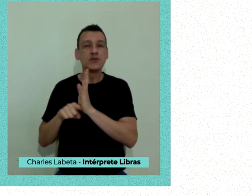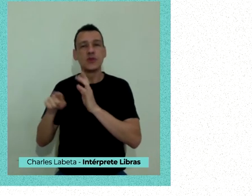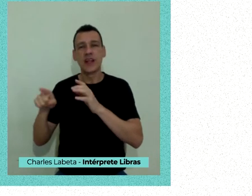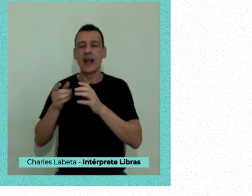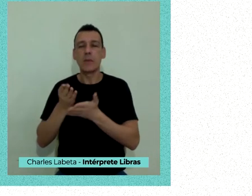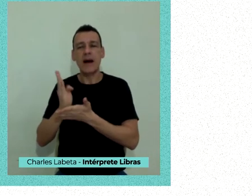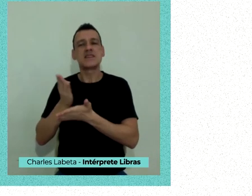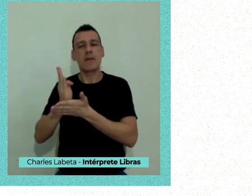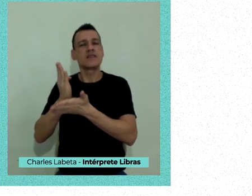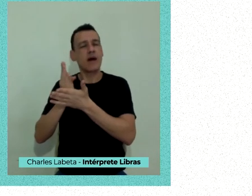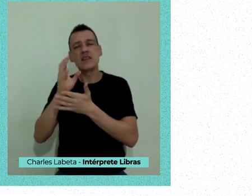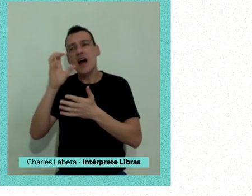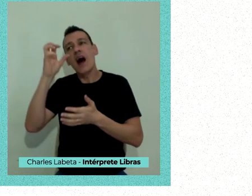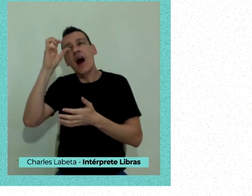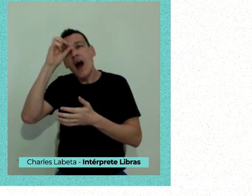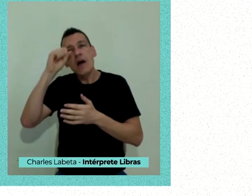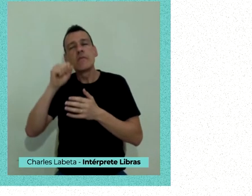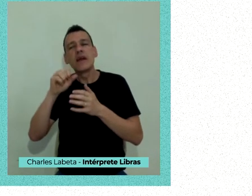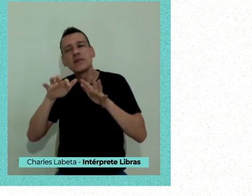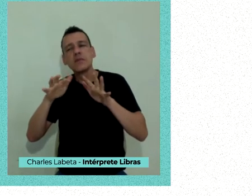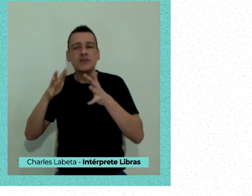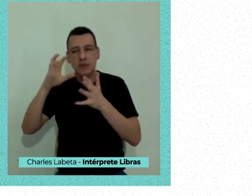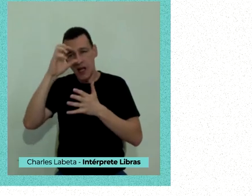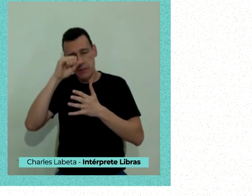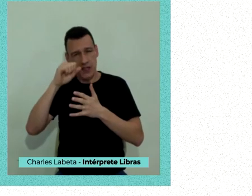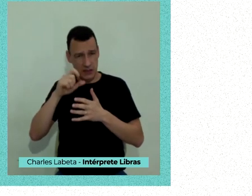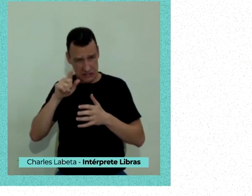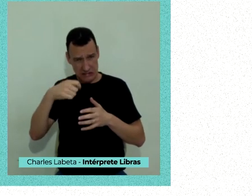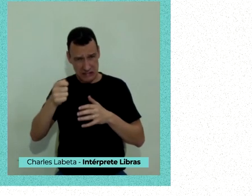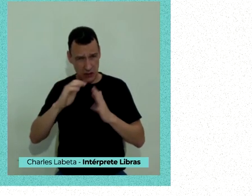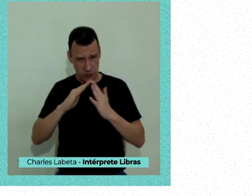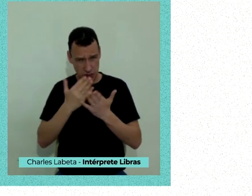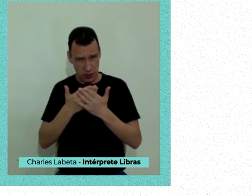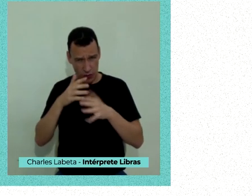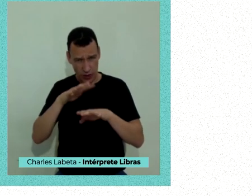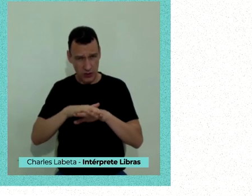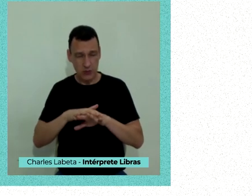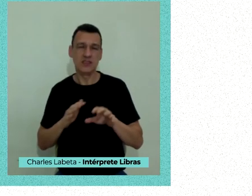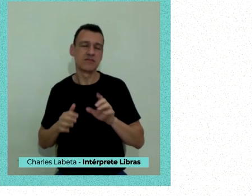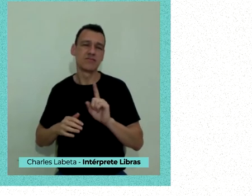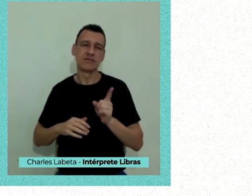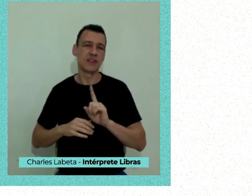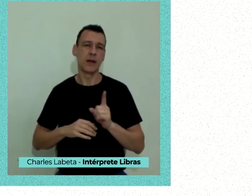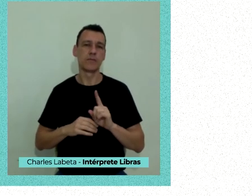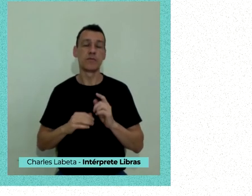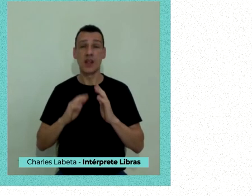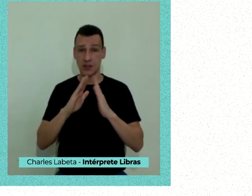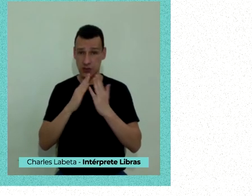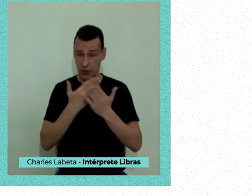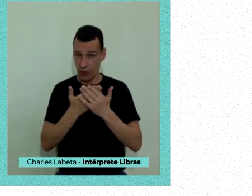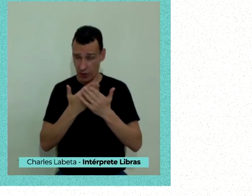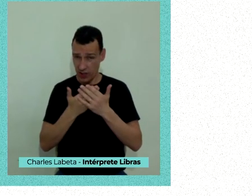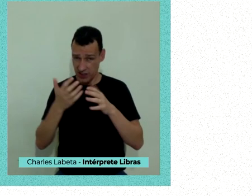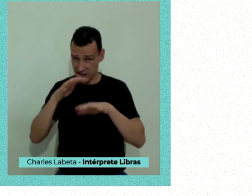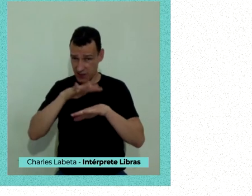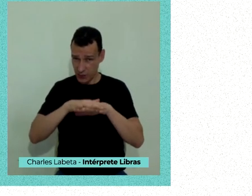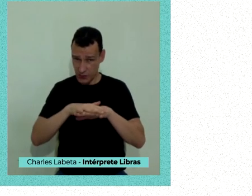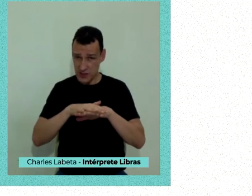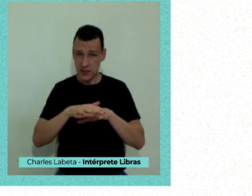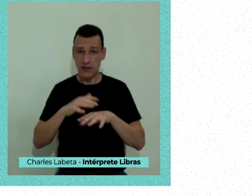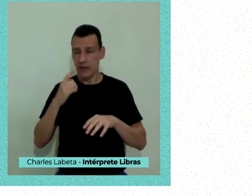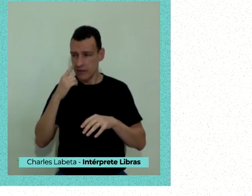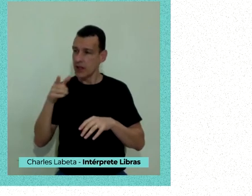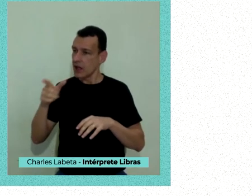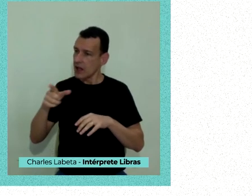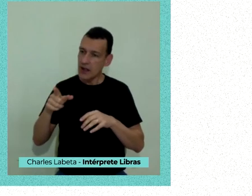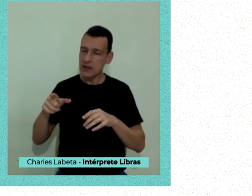Essa não é uma escola inclusiva. A escola inclusiva, ela deixa de ver a diferença como um problema e